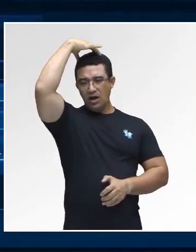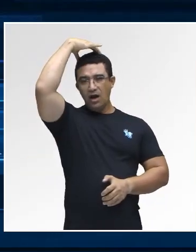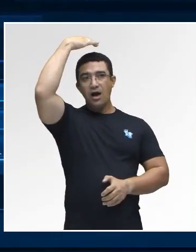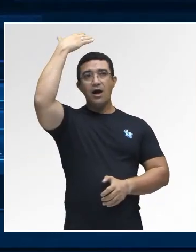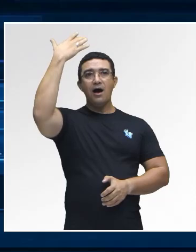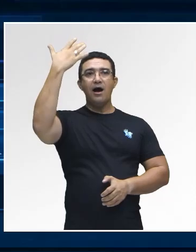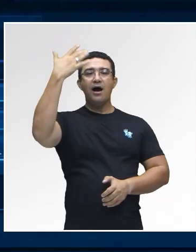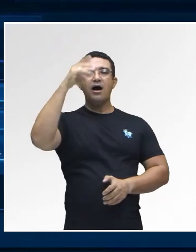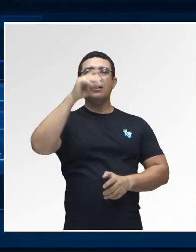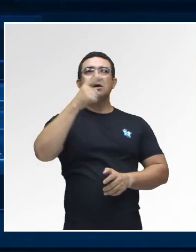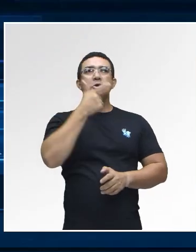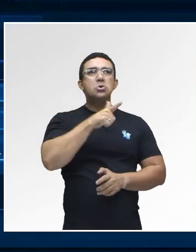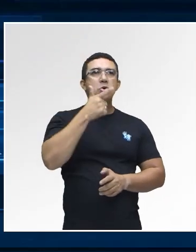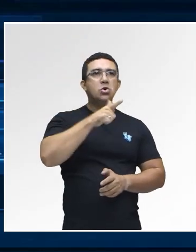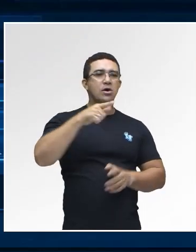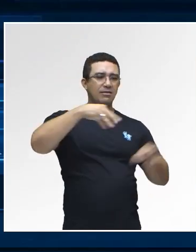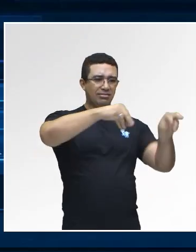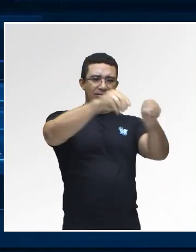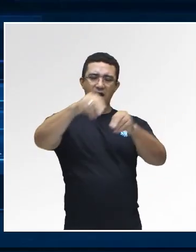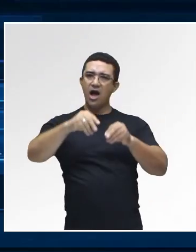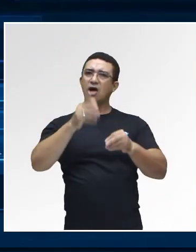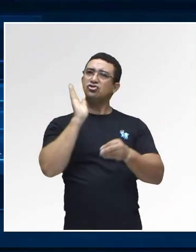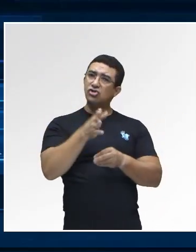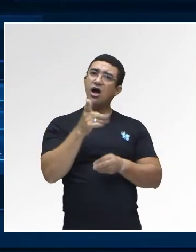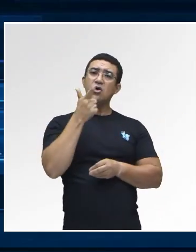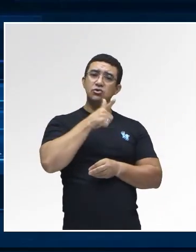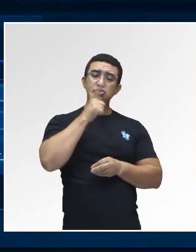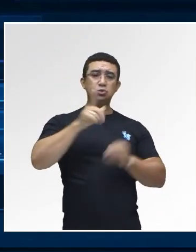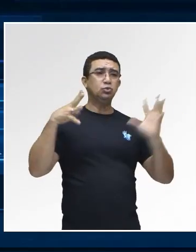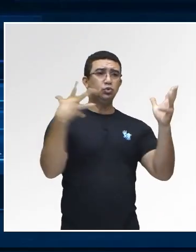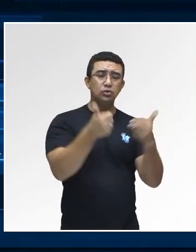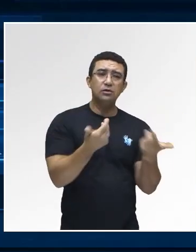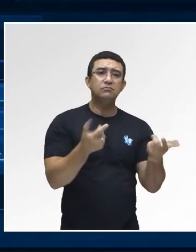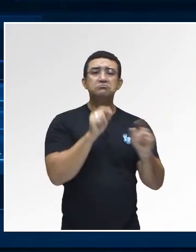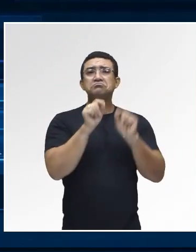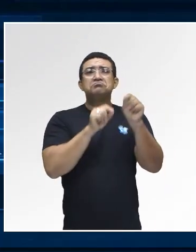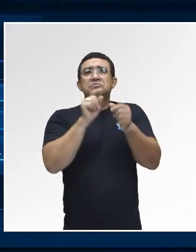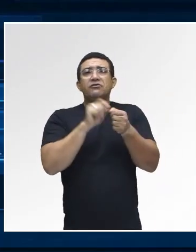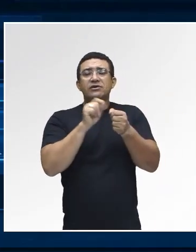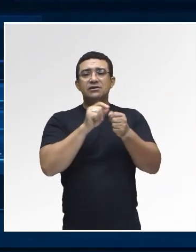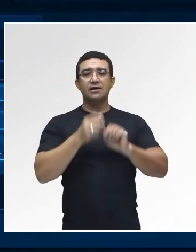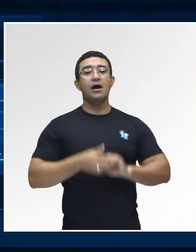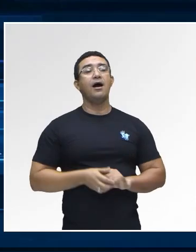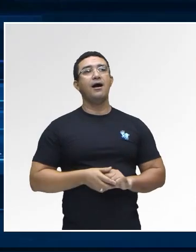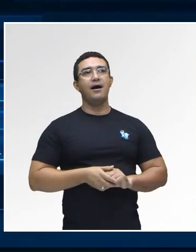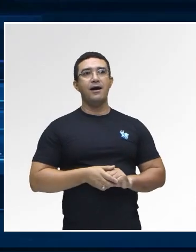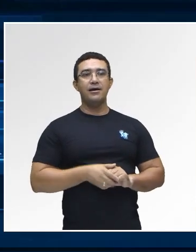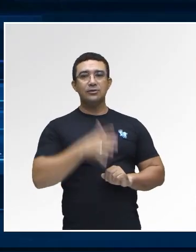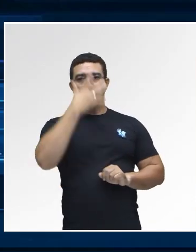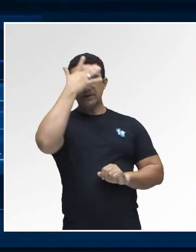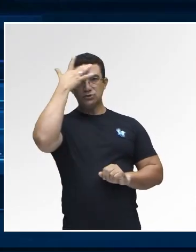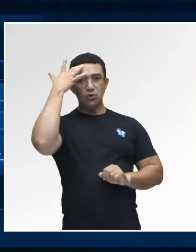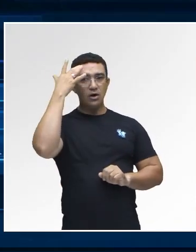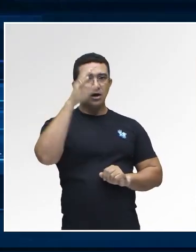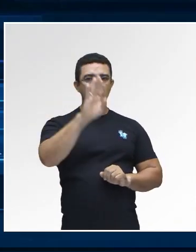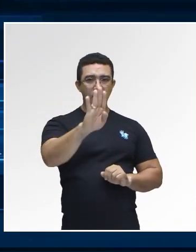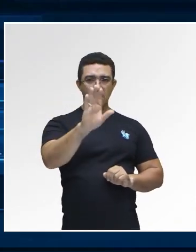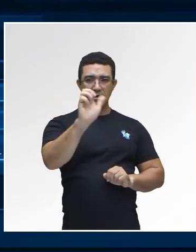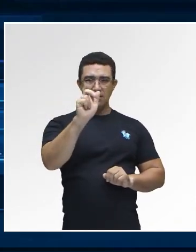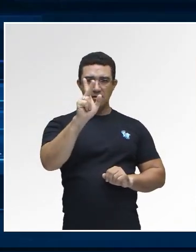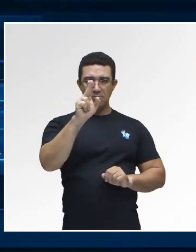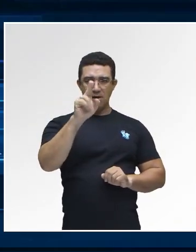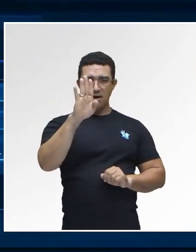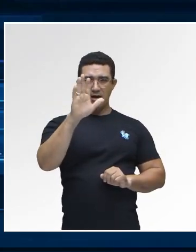guerra, então eu vou aqui fazer desconto que não tenho mais que controlar nada. E lembre-se que o território ficou tão grande que não havia como